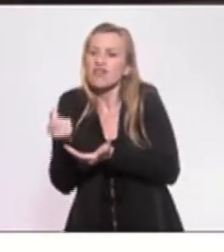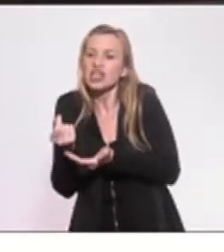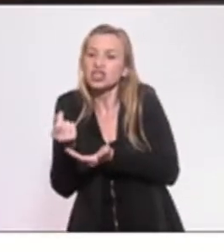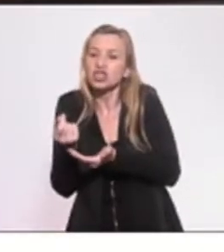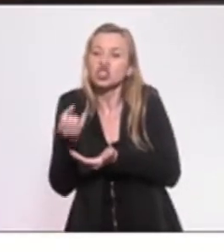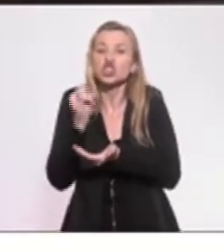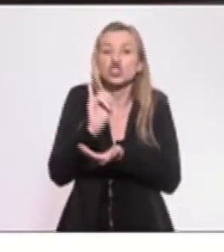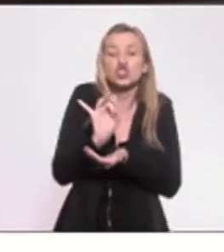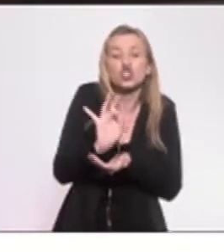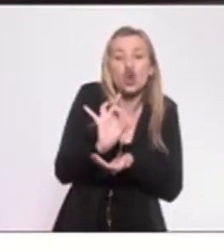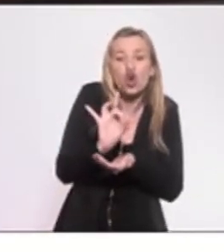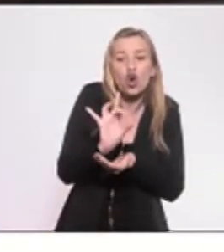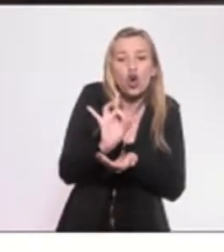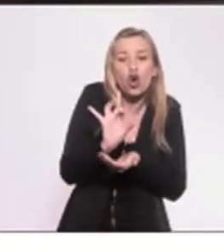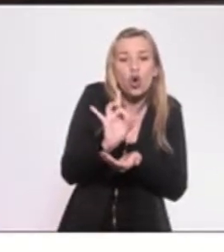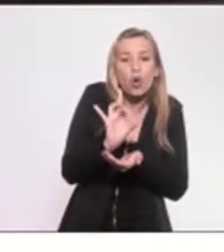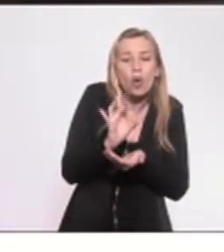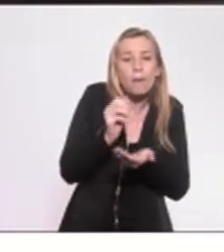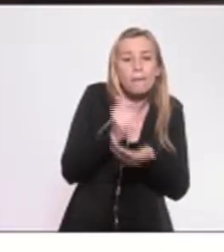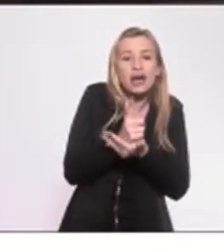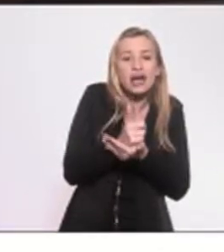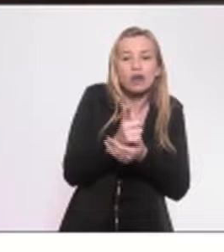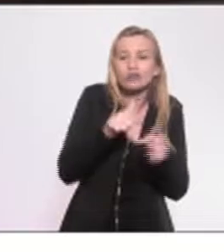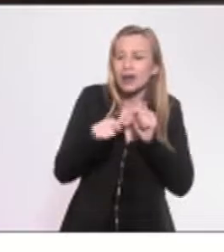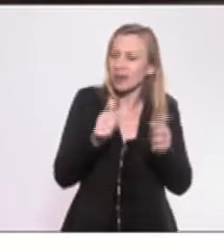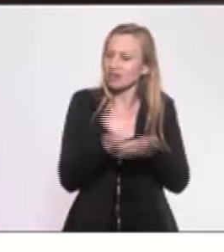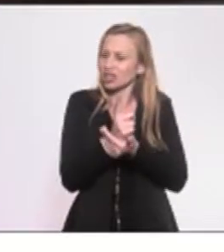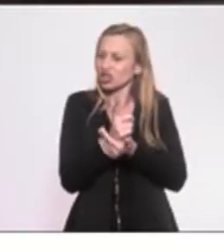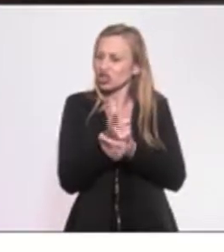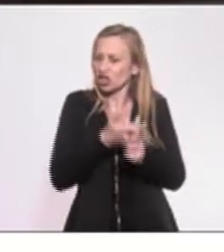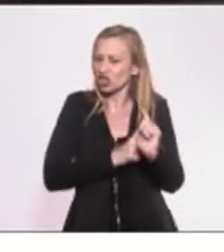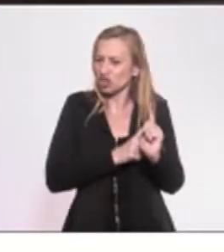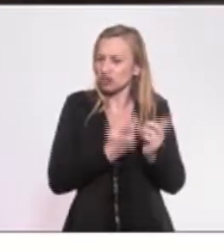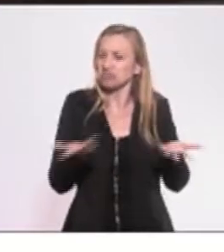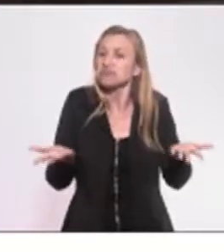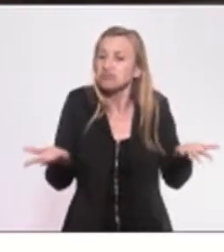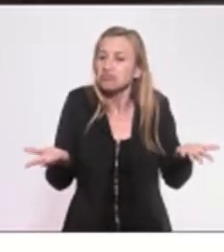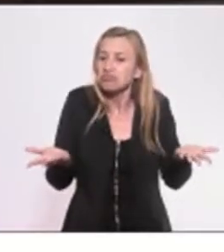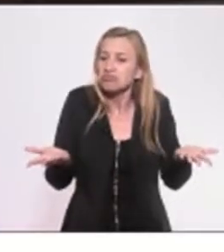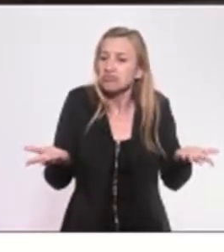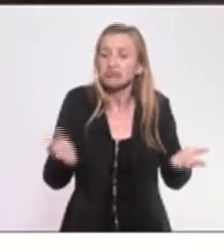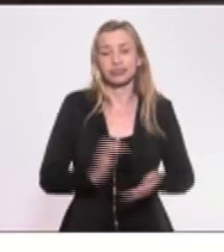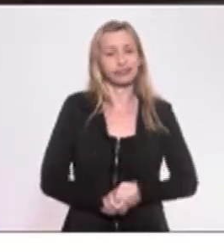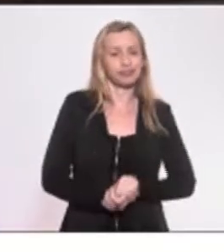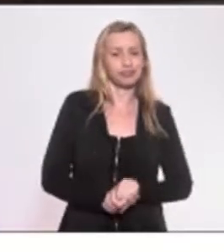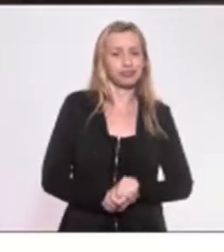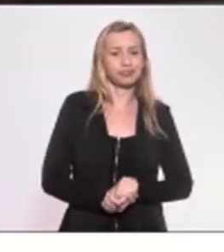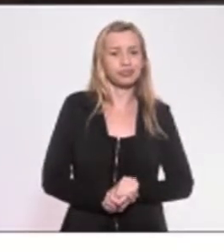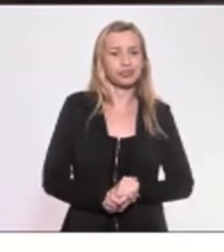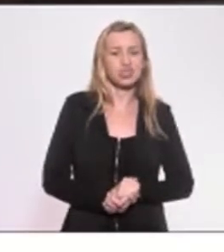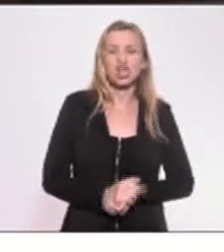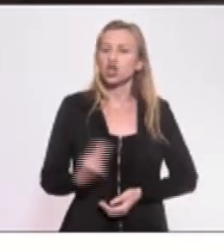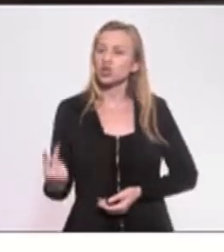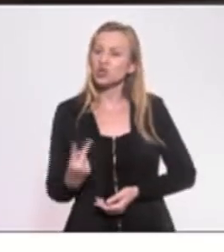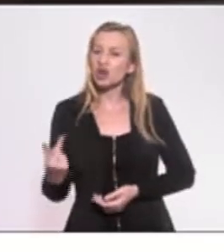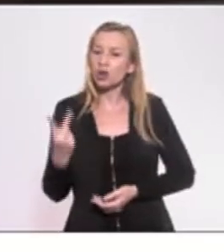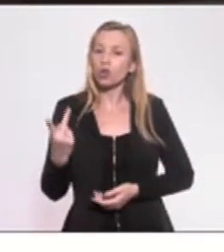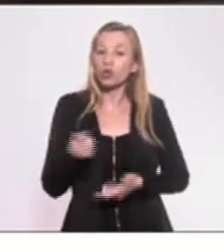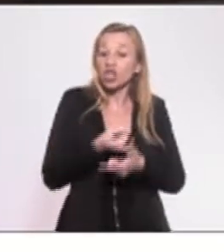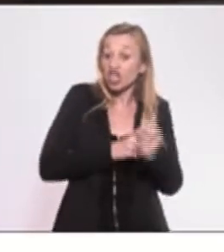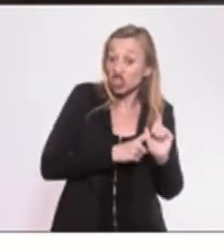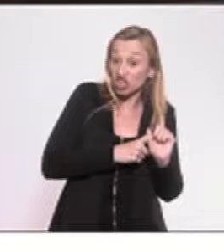pagar o serviço da dívida? Além do mais, no valor da